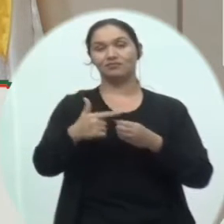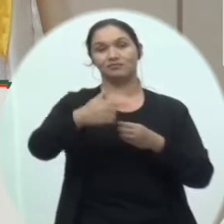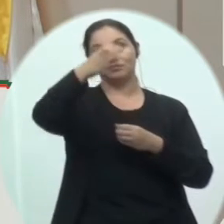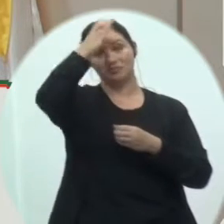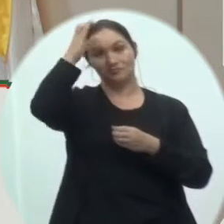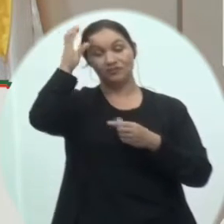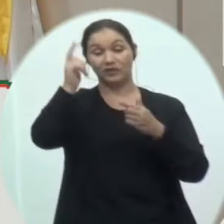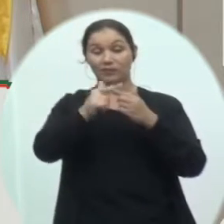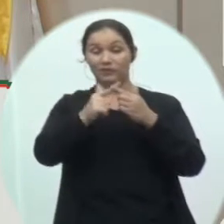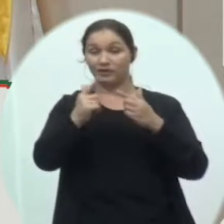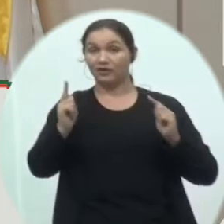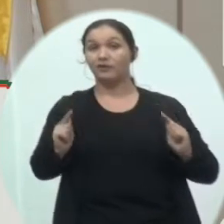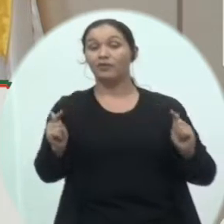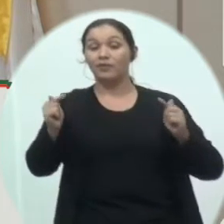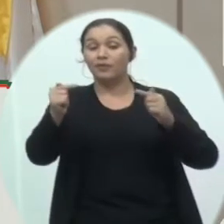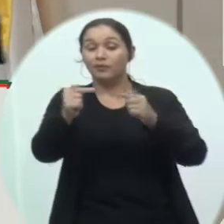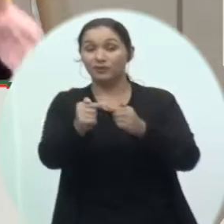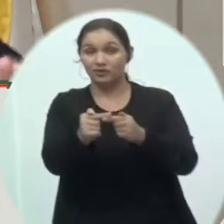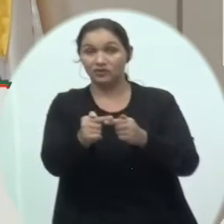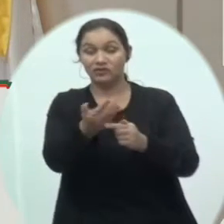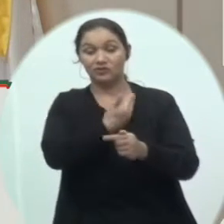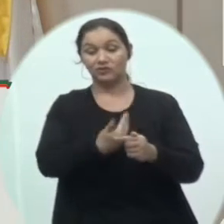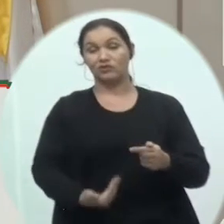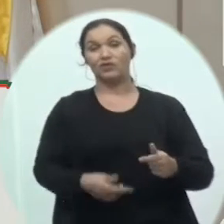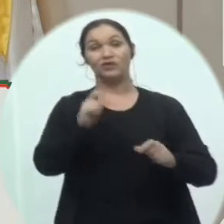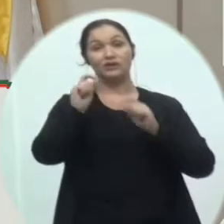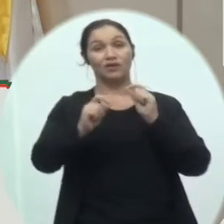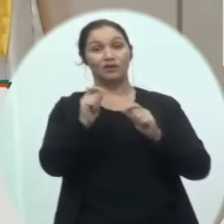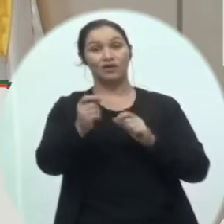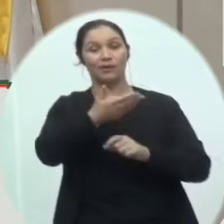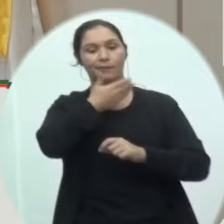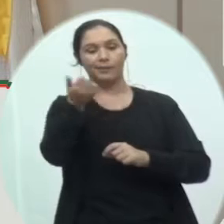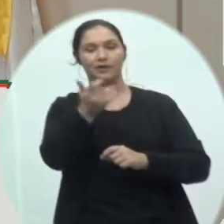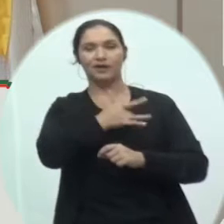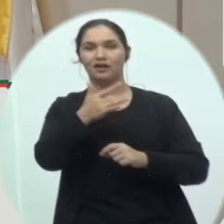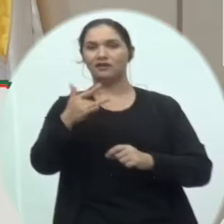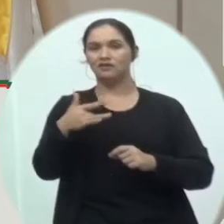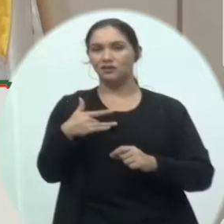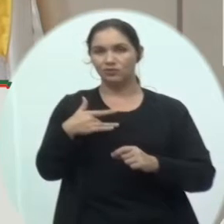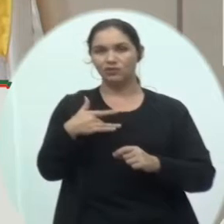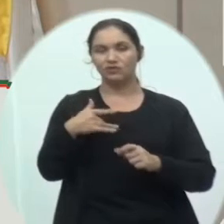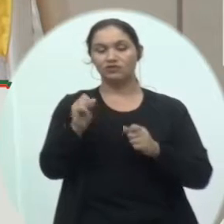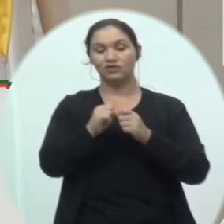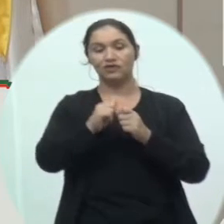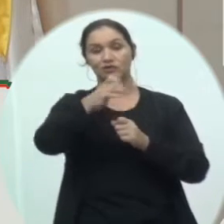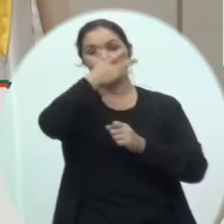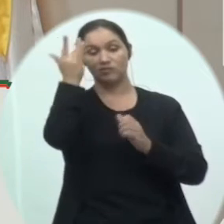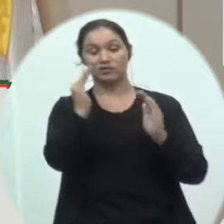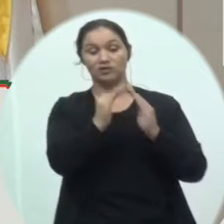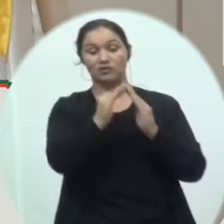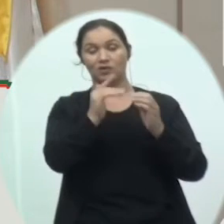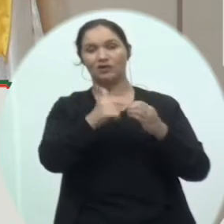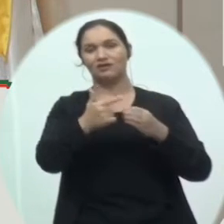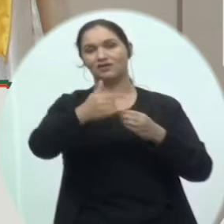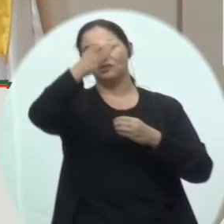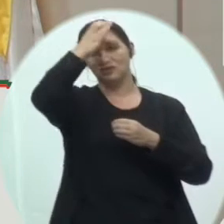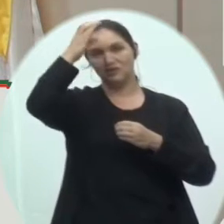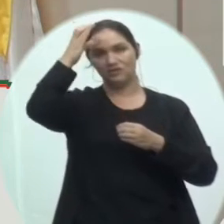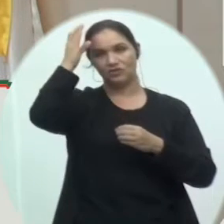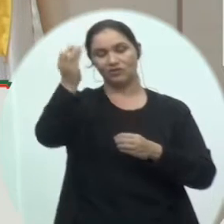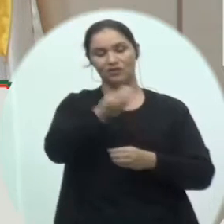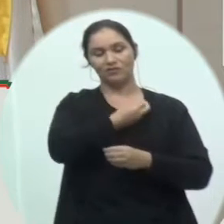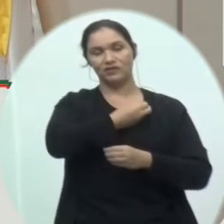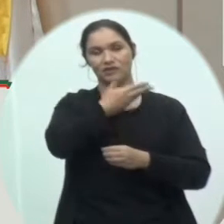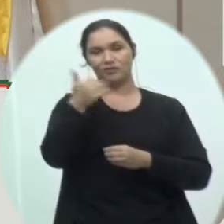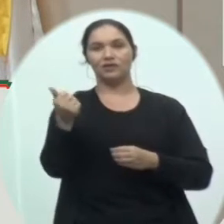principal objetivo do governo é atender as demandas do cidadão cristiumense, né? E às vezes encontra dificuldades, nós temos